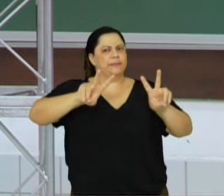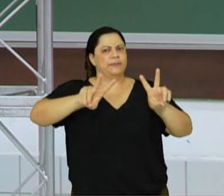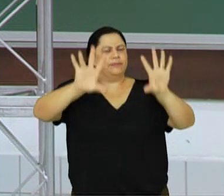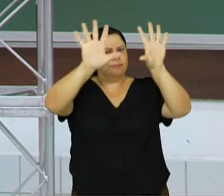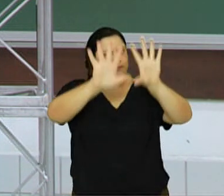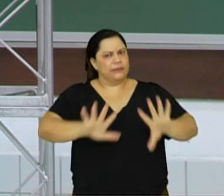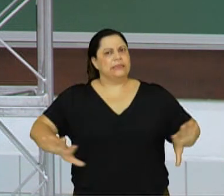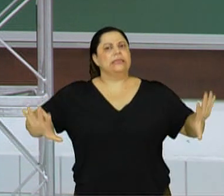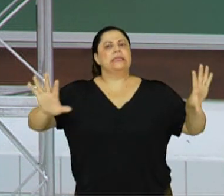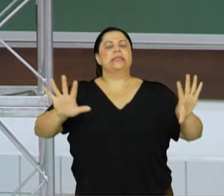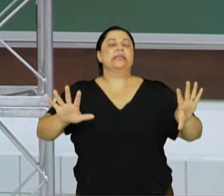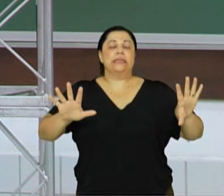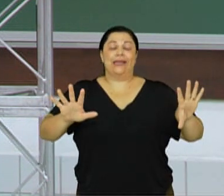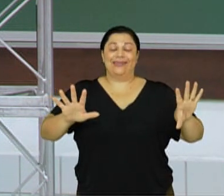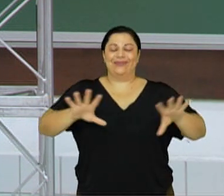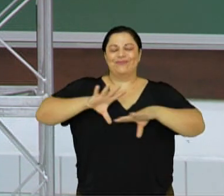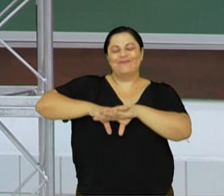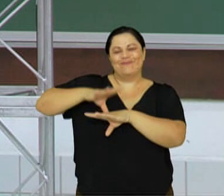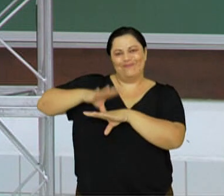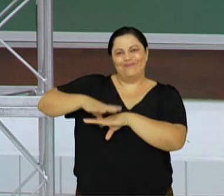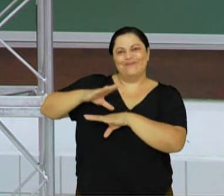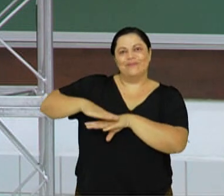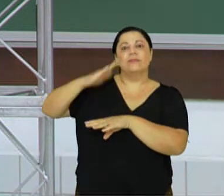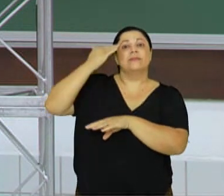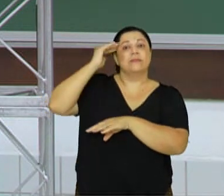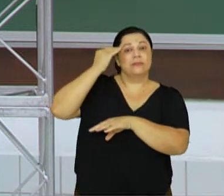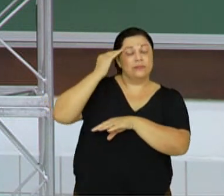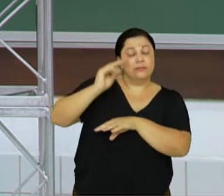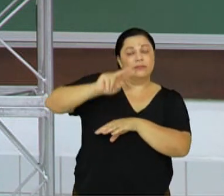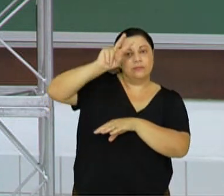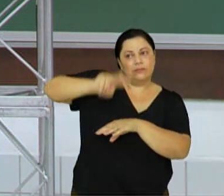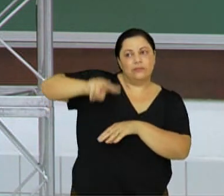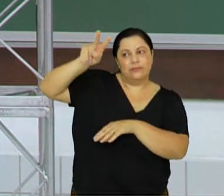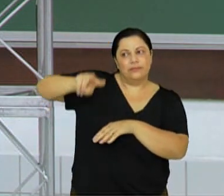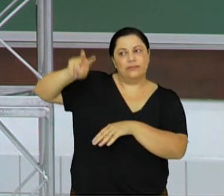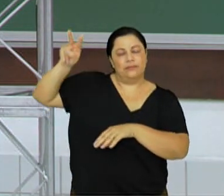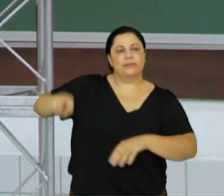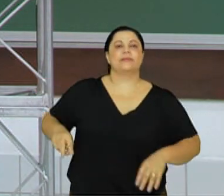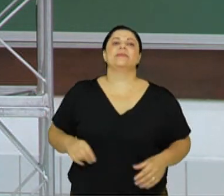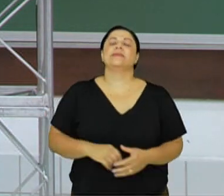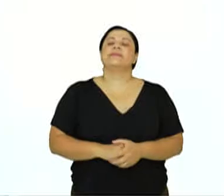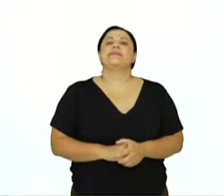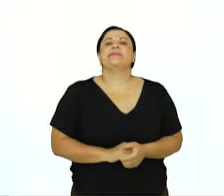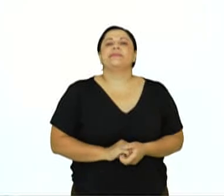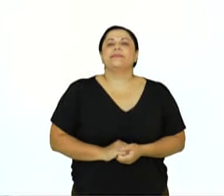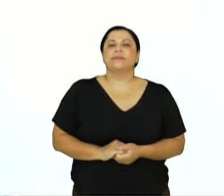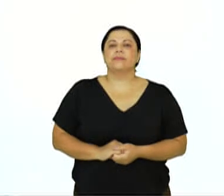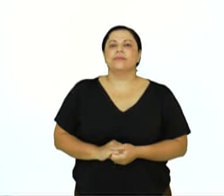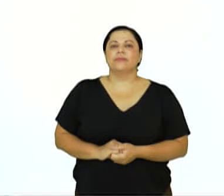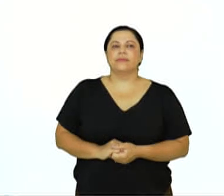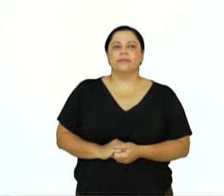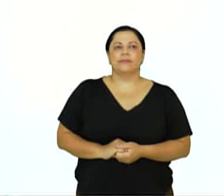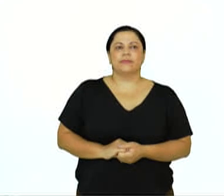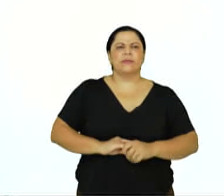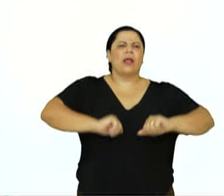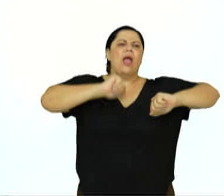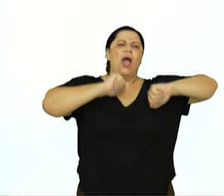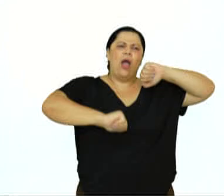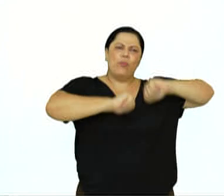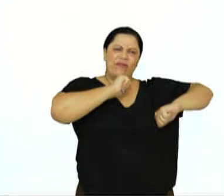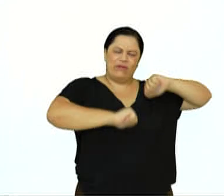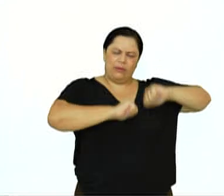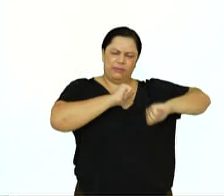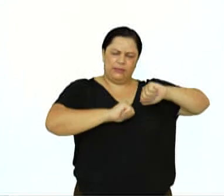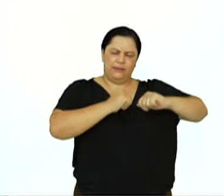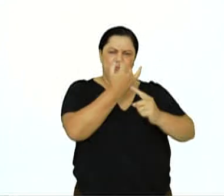espacial. Então a gente tem que compreender o que a gente está lendo. Tranquilo? Então dá uma olhadinha nessa questão aqui, ó. Uma fábrica produz